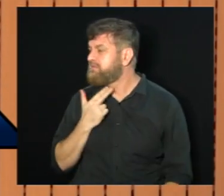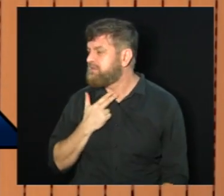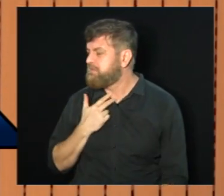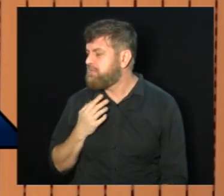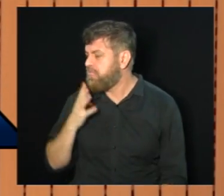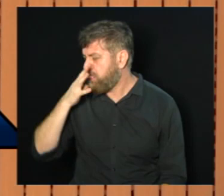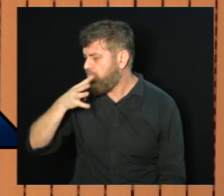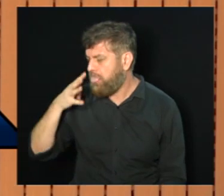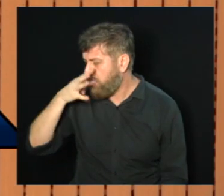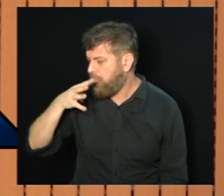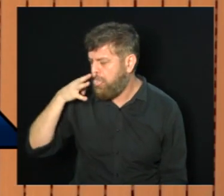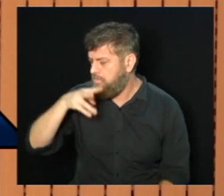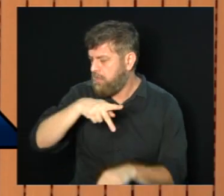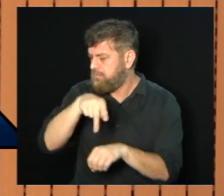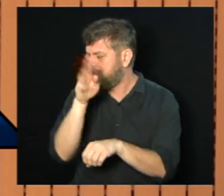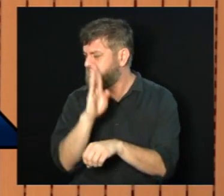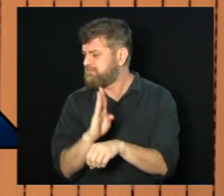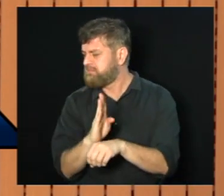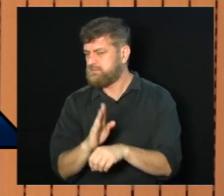no nosso país.